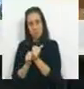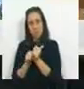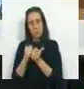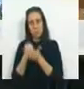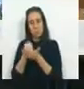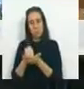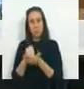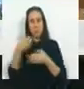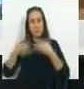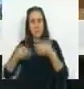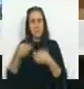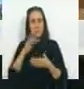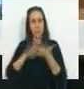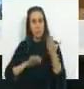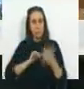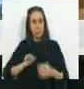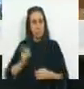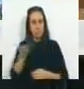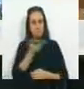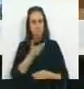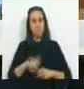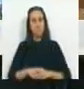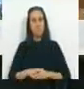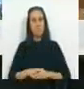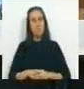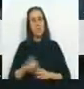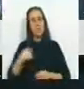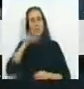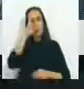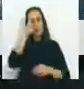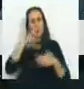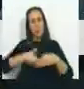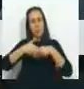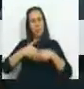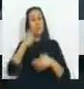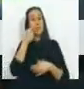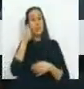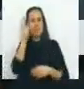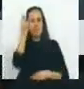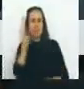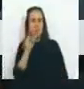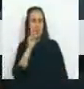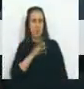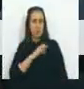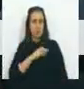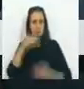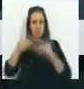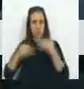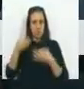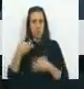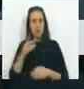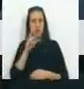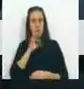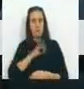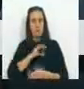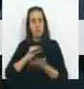colegas, eu queria começar por cumprimentar de forma muito especial a Senhora Ministra e a Senhora Secretária de Estado por esta